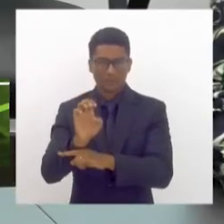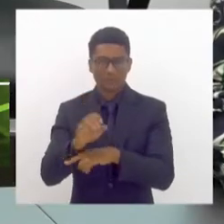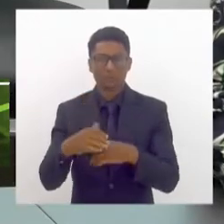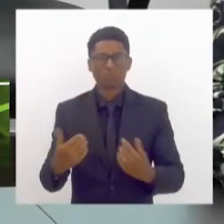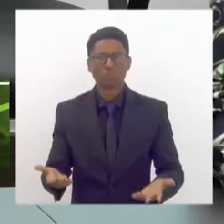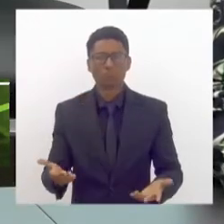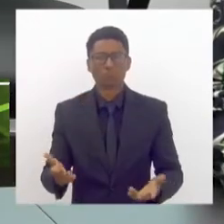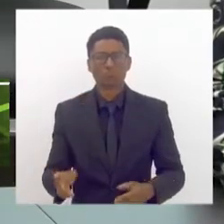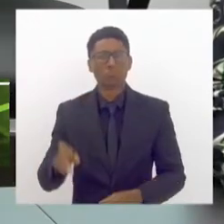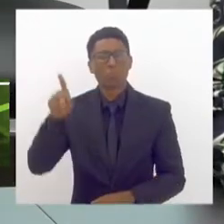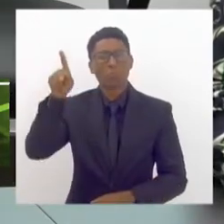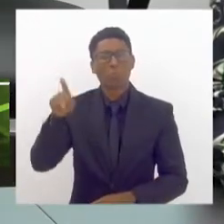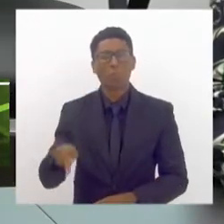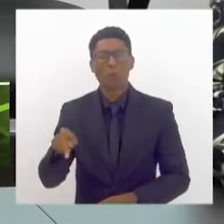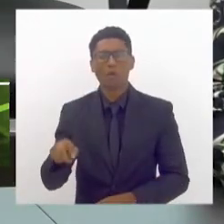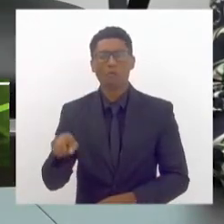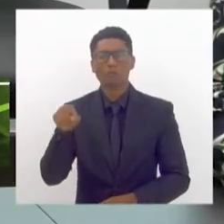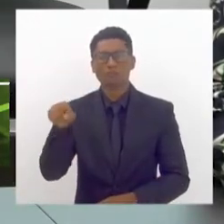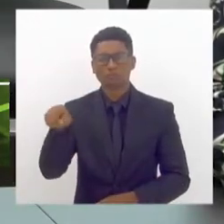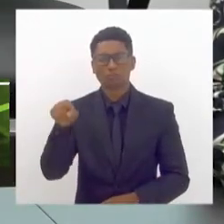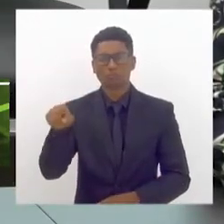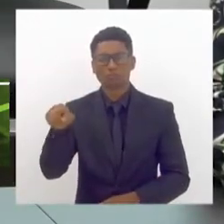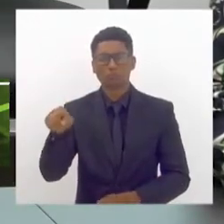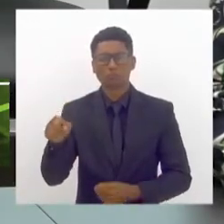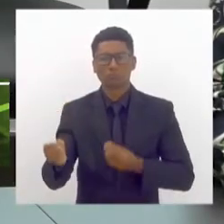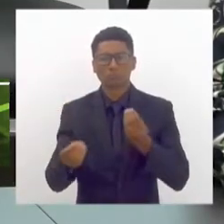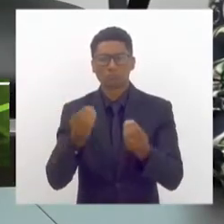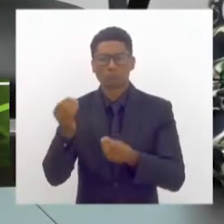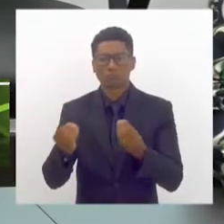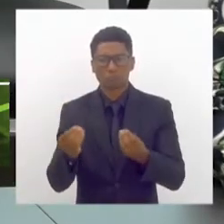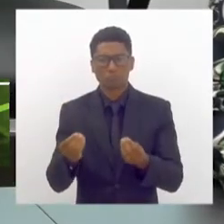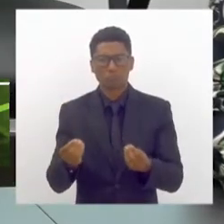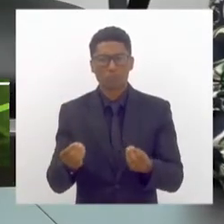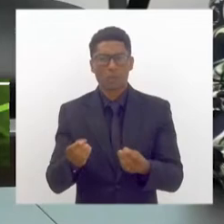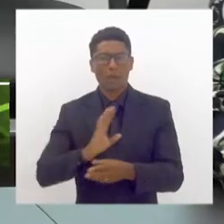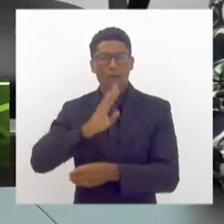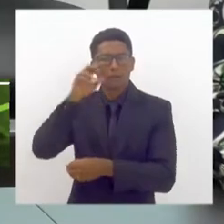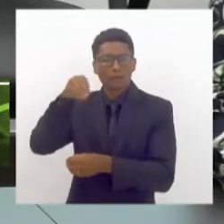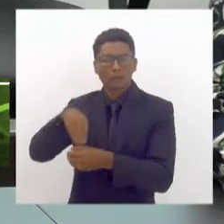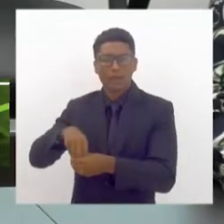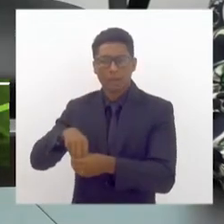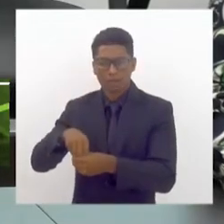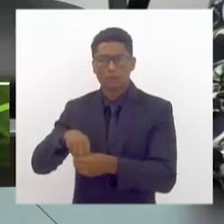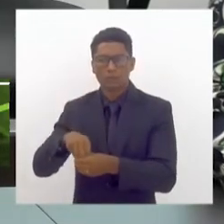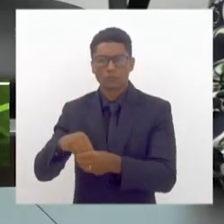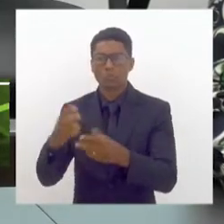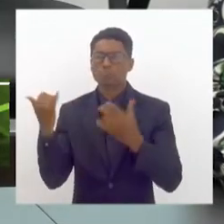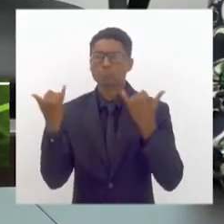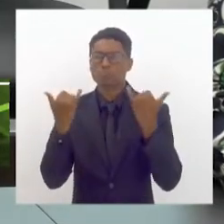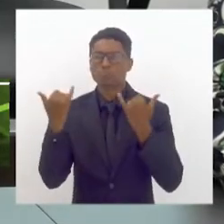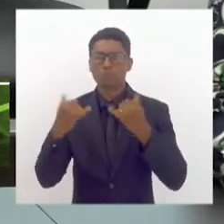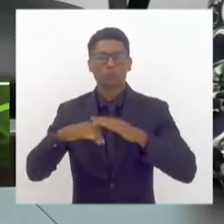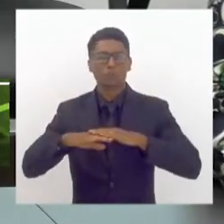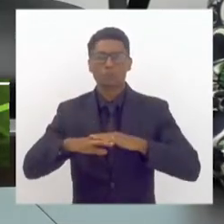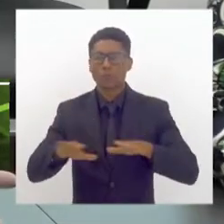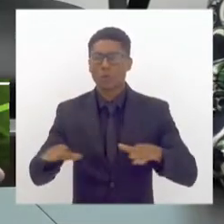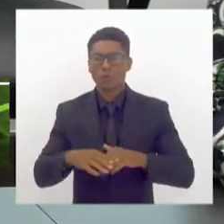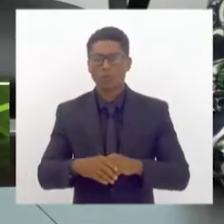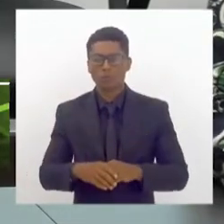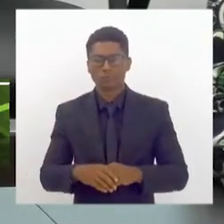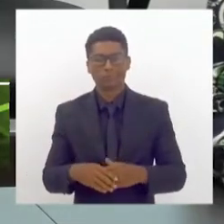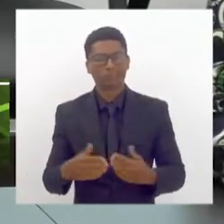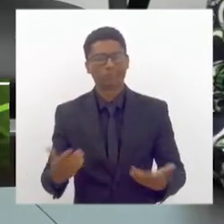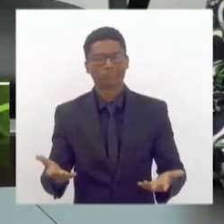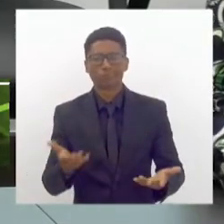presidência das câmaras ela era transferida por atos autônomos e atos internos das câmaras e das comissões. Não existia um